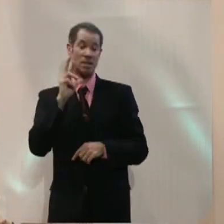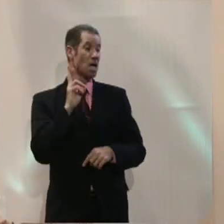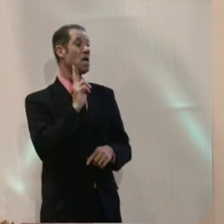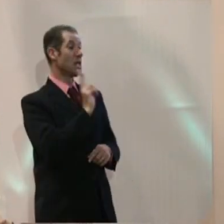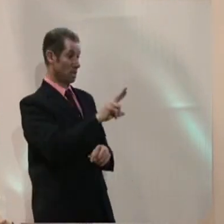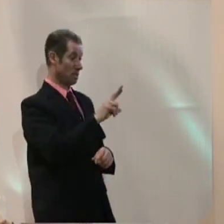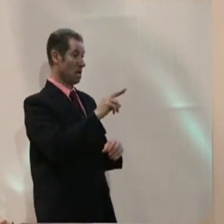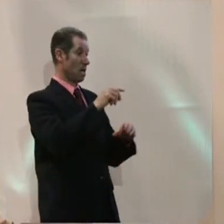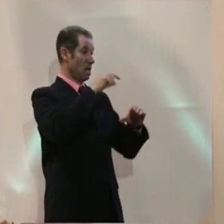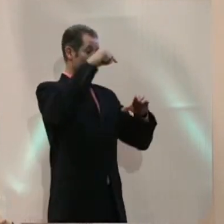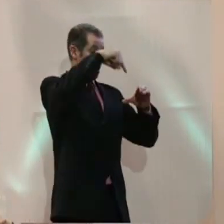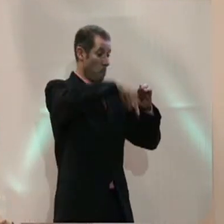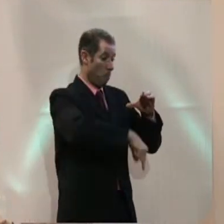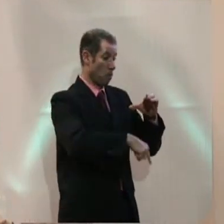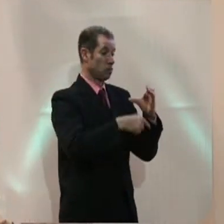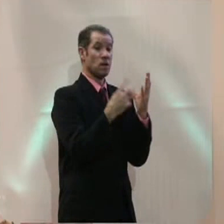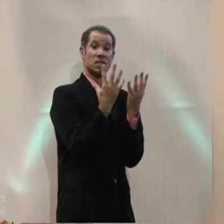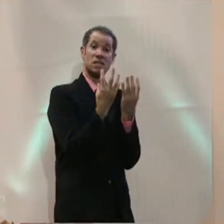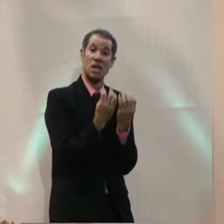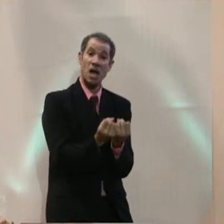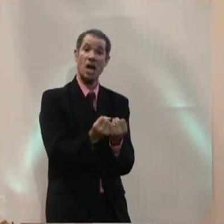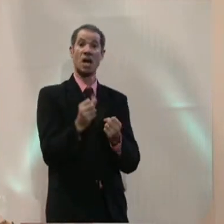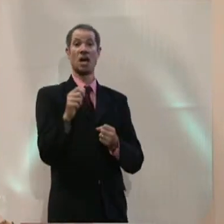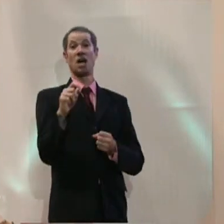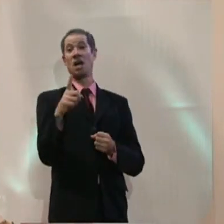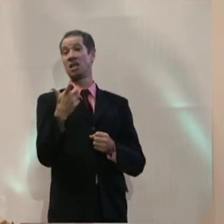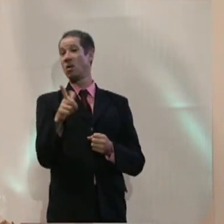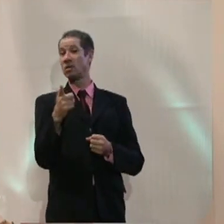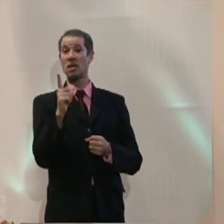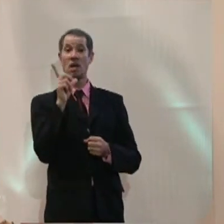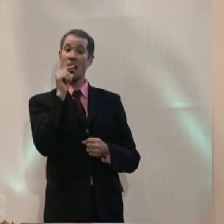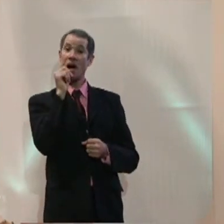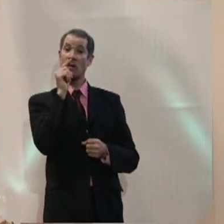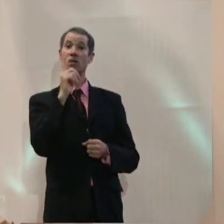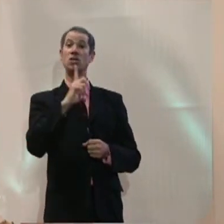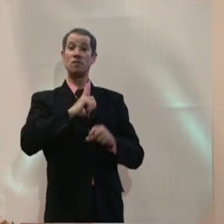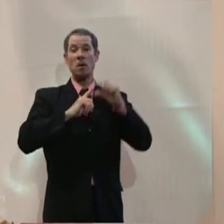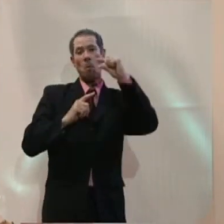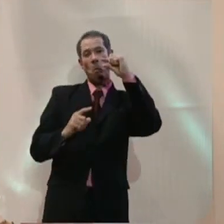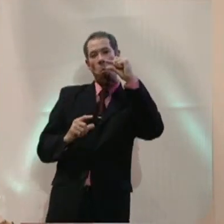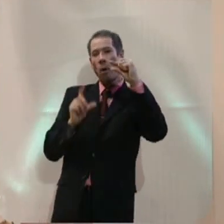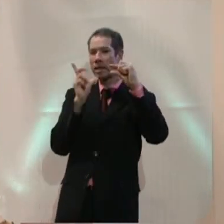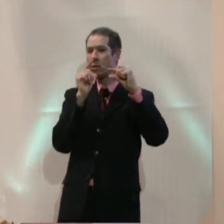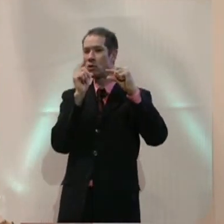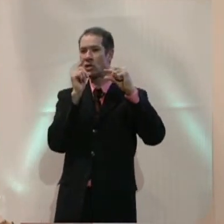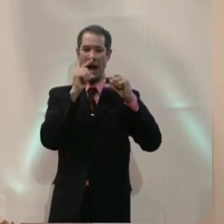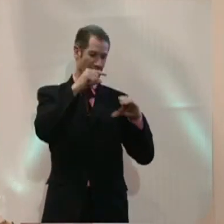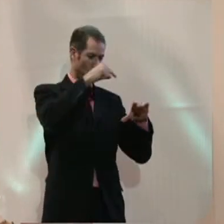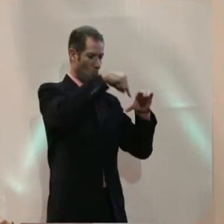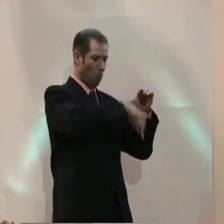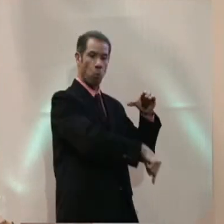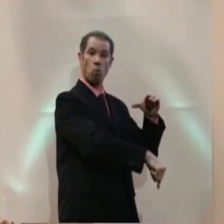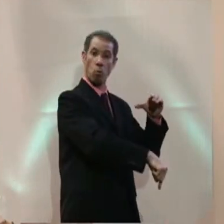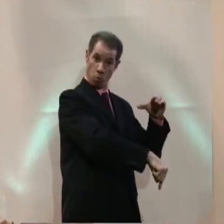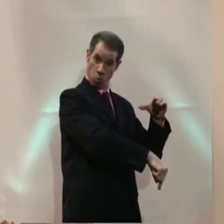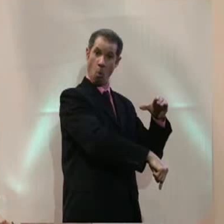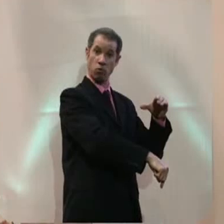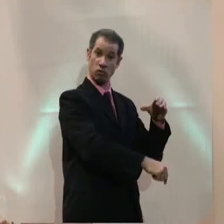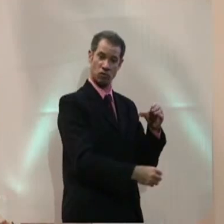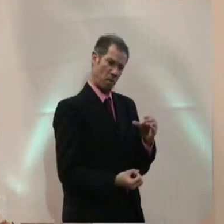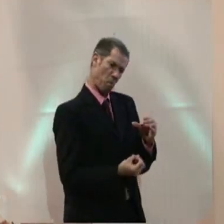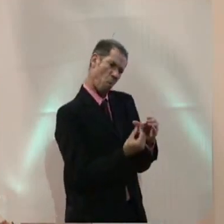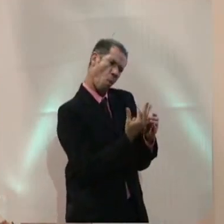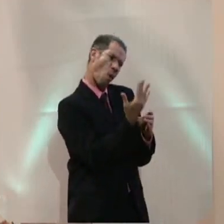porque se o poço secar, eu não vou ter mais água. Mas enquanto tiver um pouquinho de água no poço, ele vai brotar de